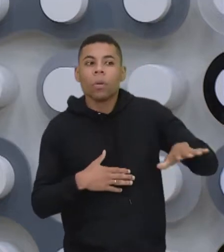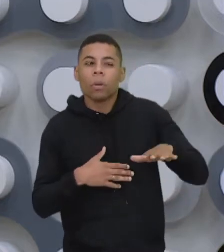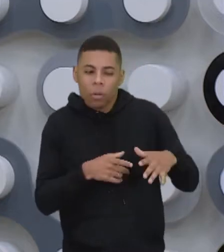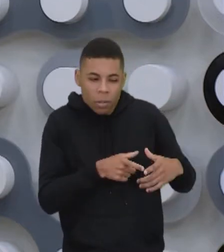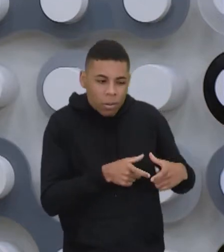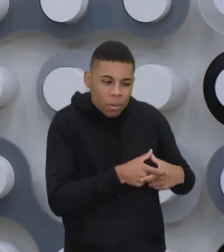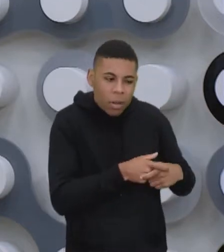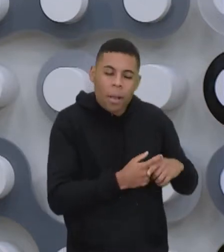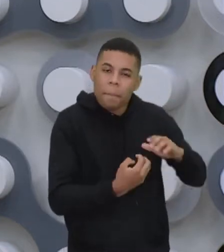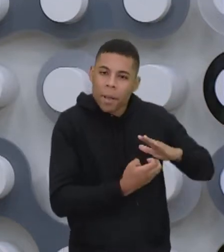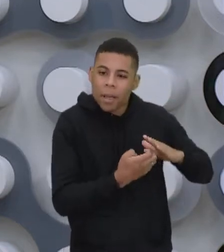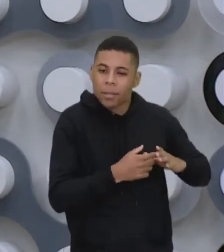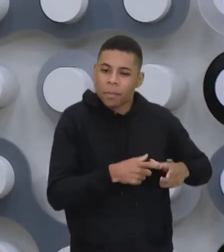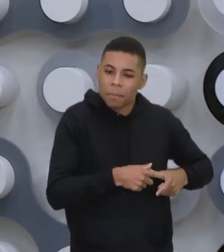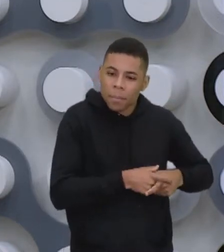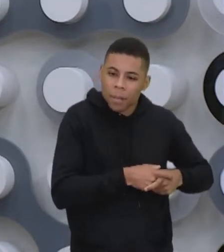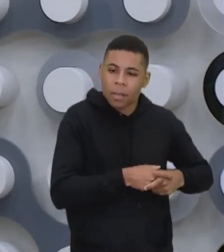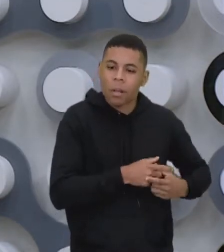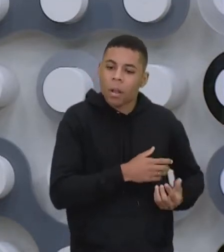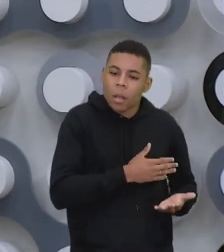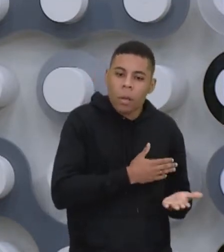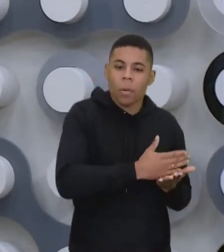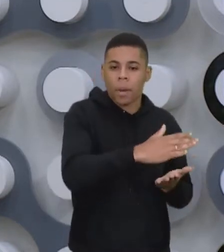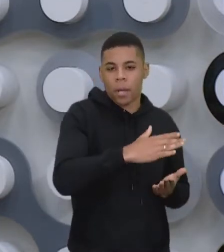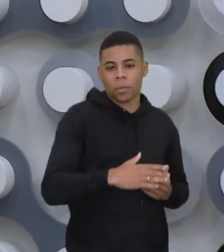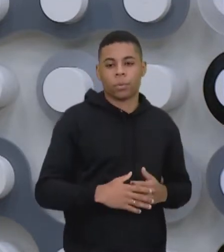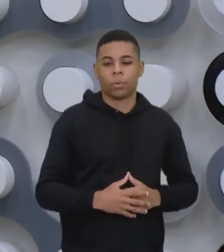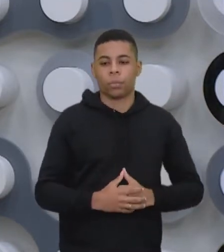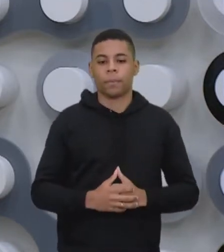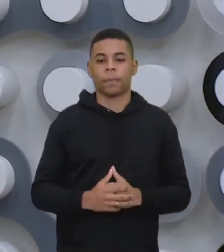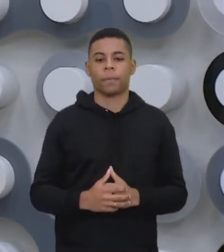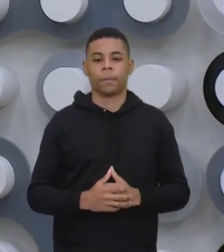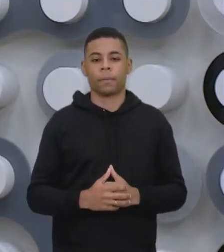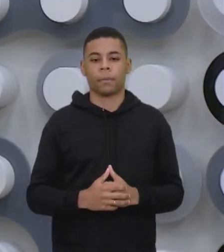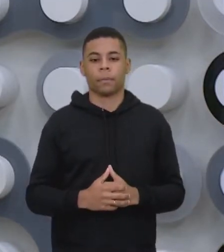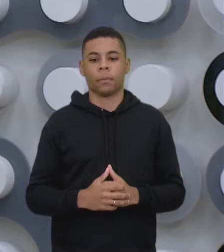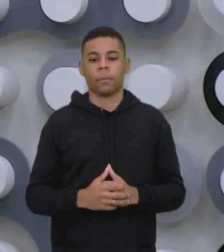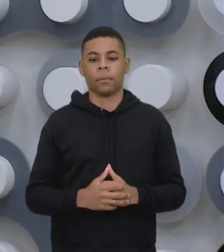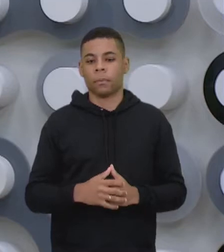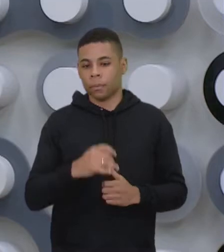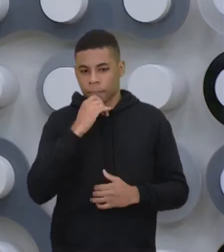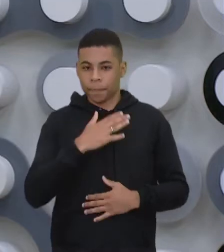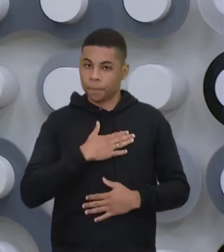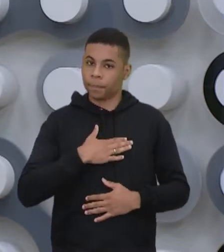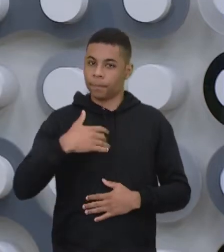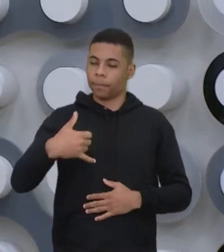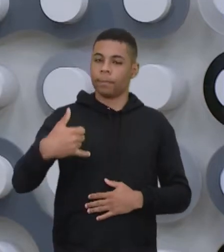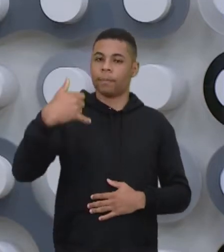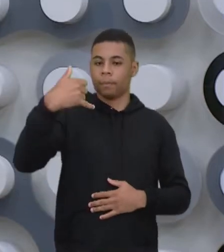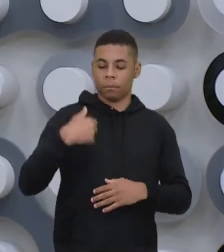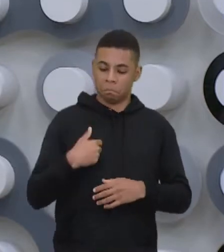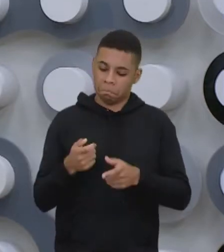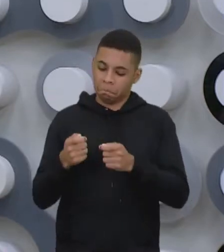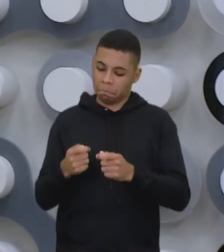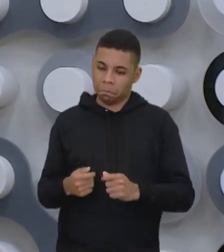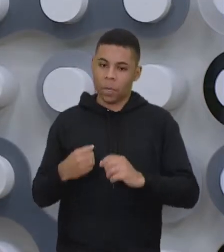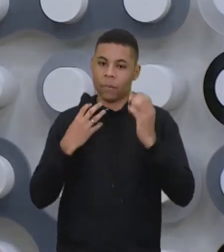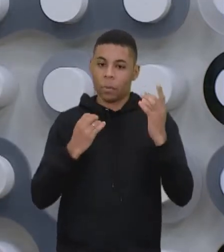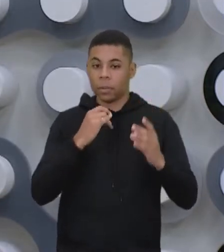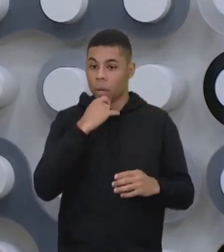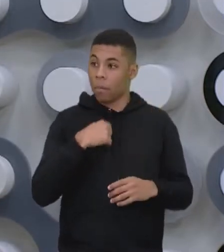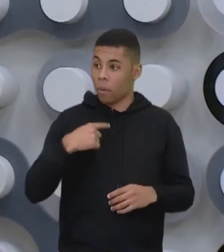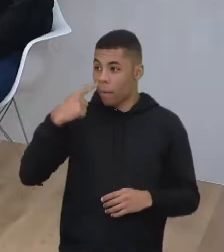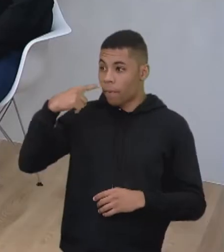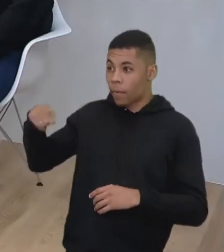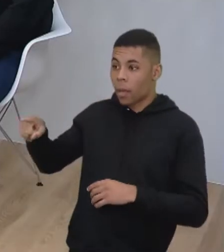pequena imprensa, minha, por exemplo, com o meu celular, produzindo uma informação. Olha, eu vi um carro que